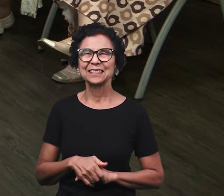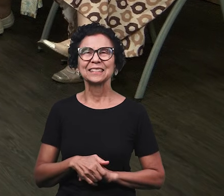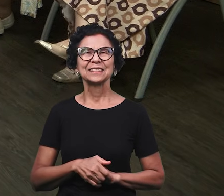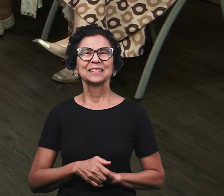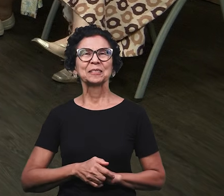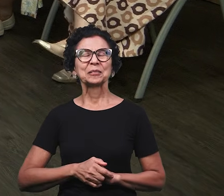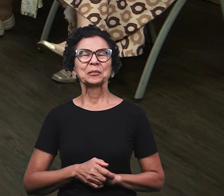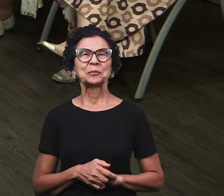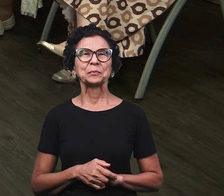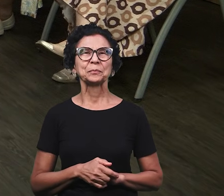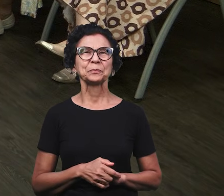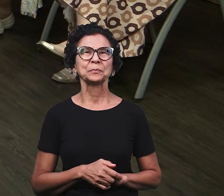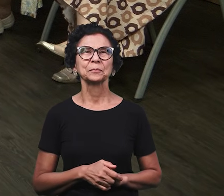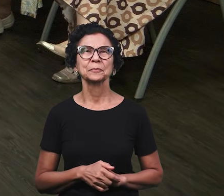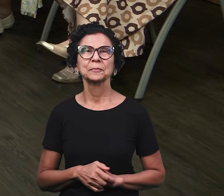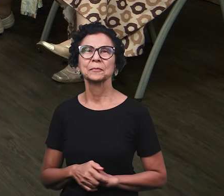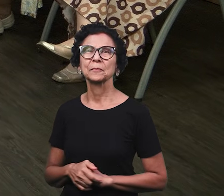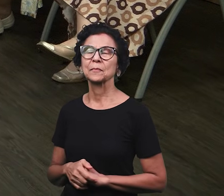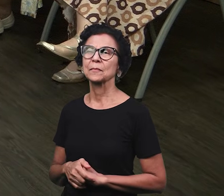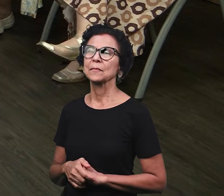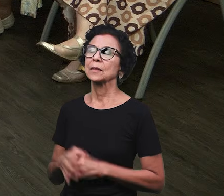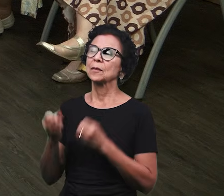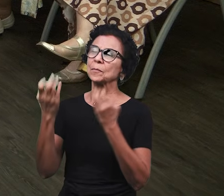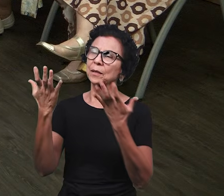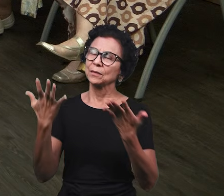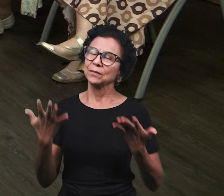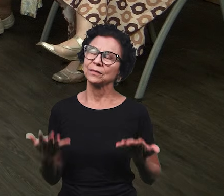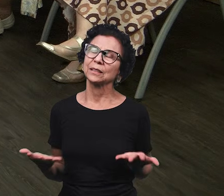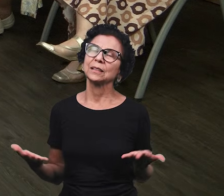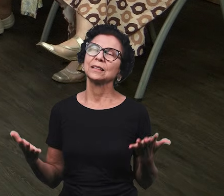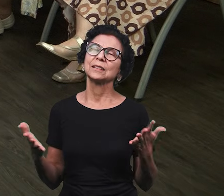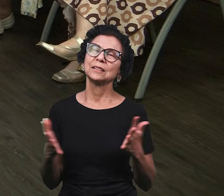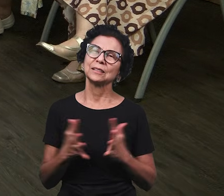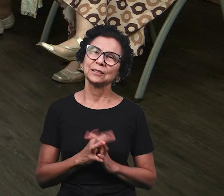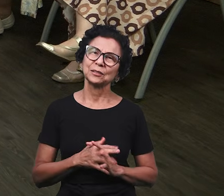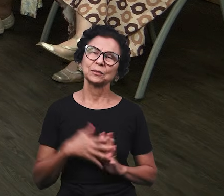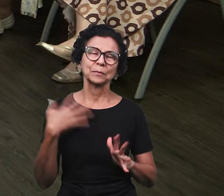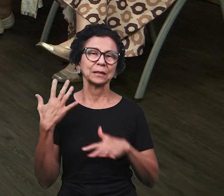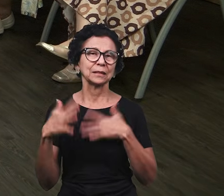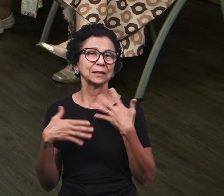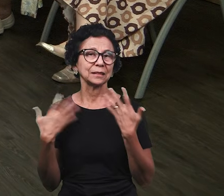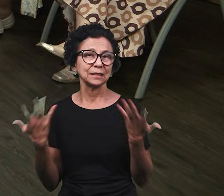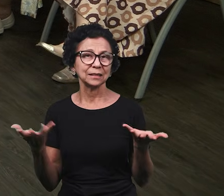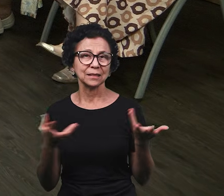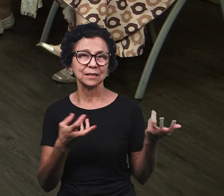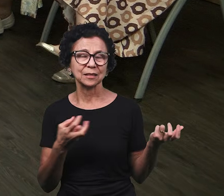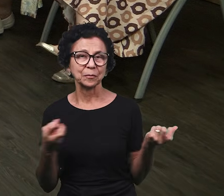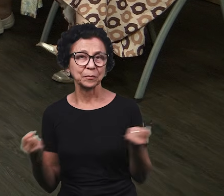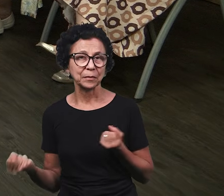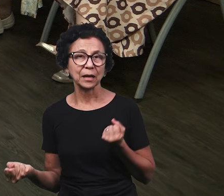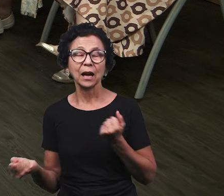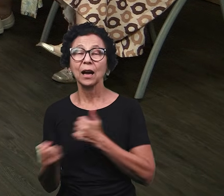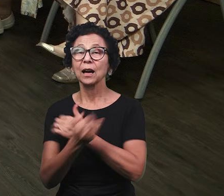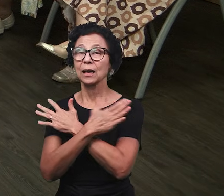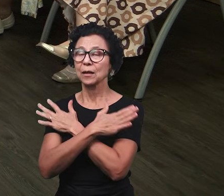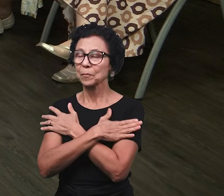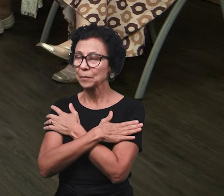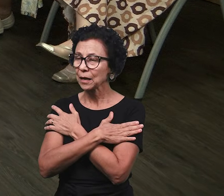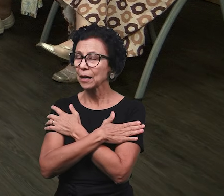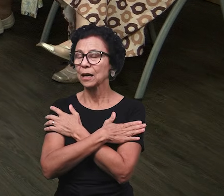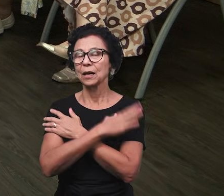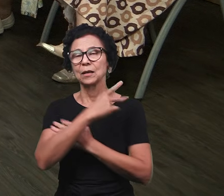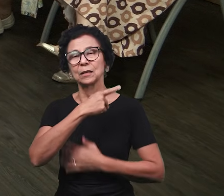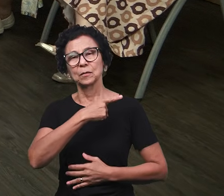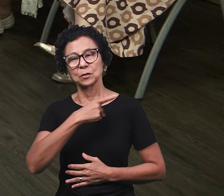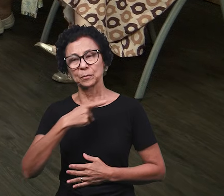Mas olha só, sejam sempre bem-vindos, tá? A casa é de vocês, uma alegria receber vocês. E leve o nosso abraço aos pastores,